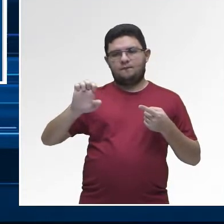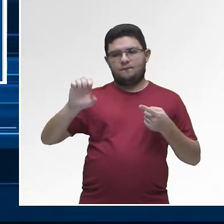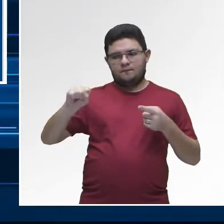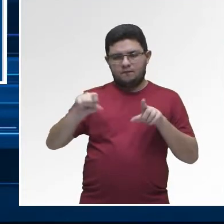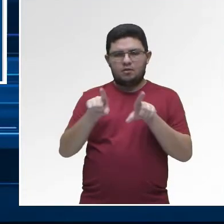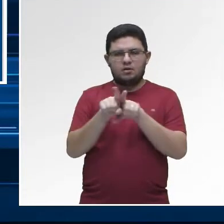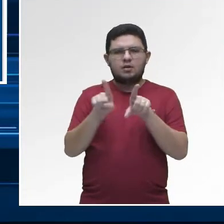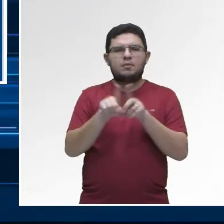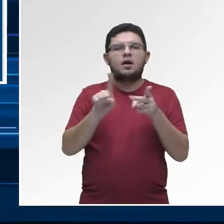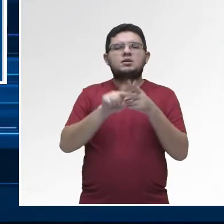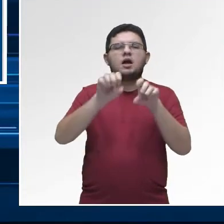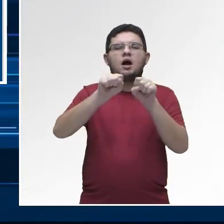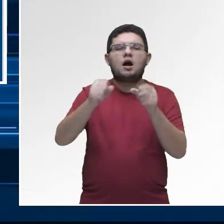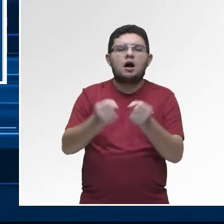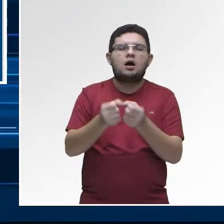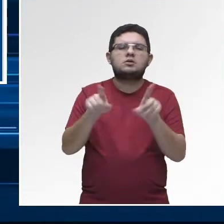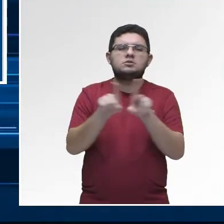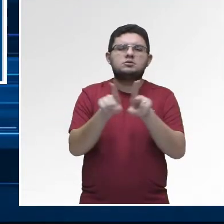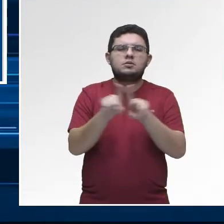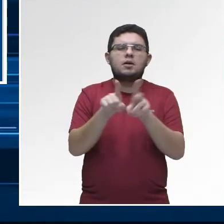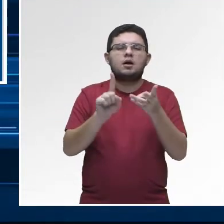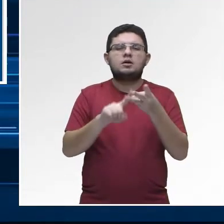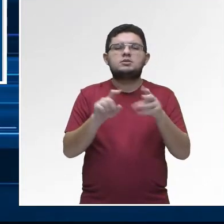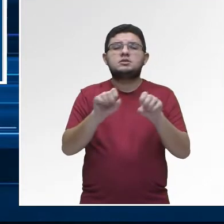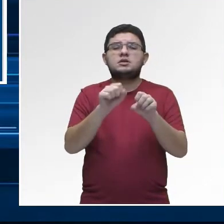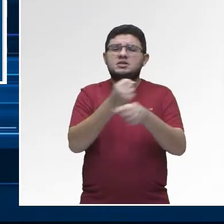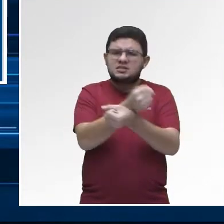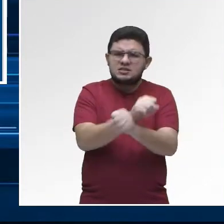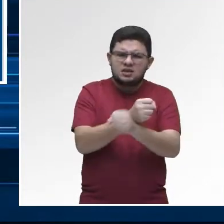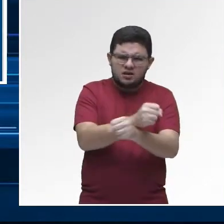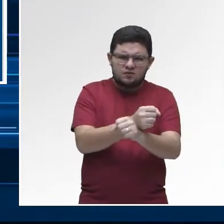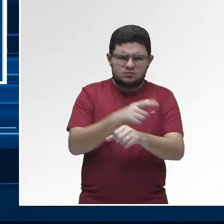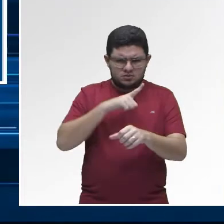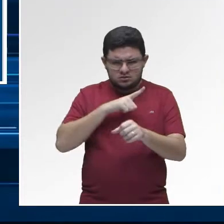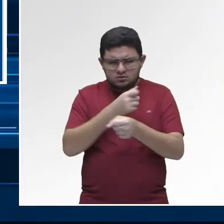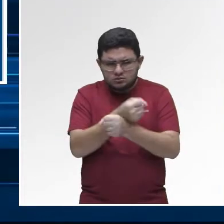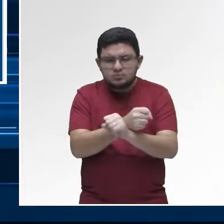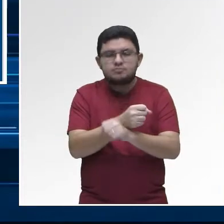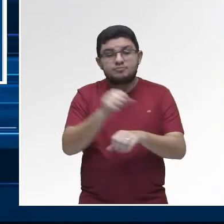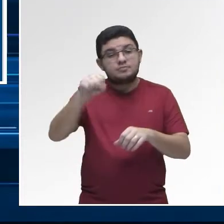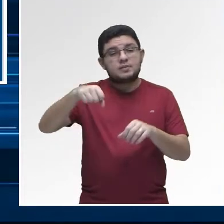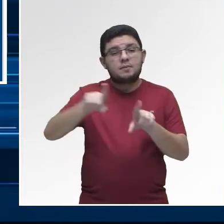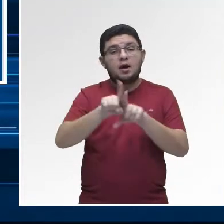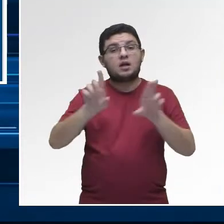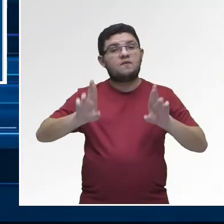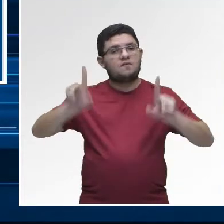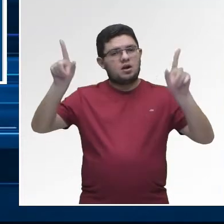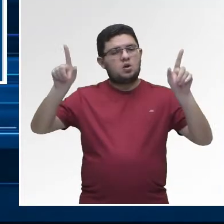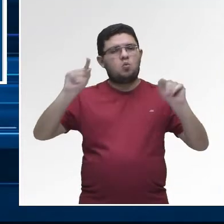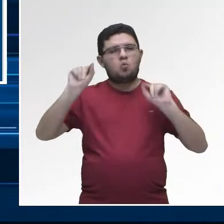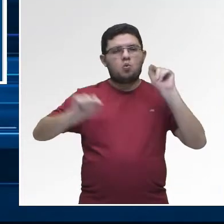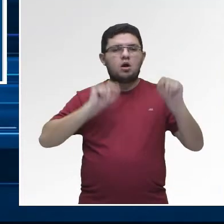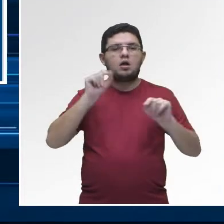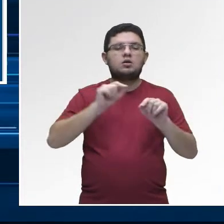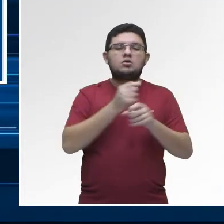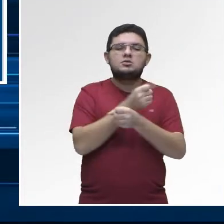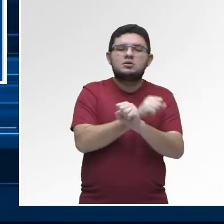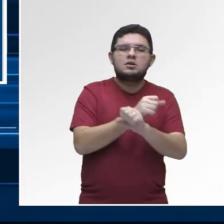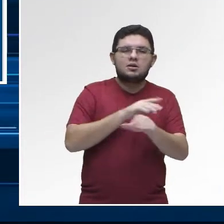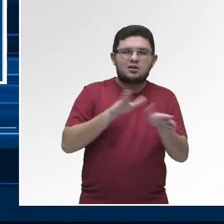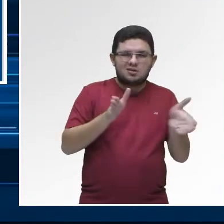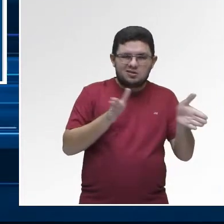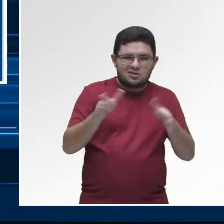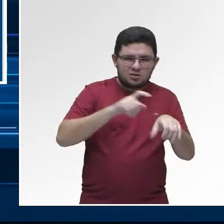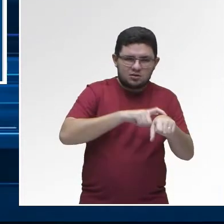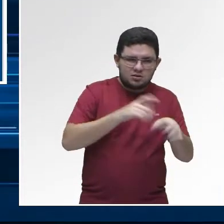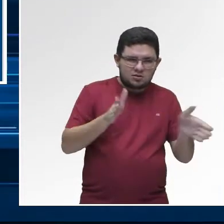tinha escravo no feudalismo? Tinha, só que de forma diferente do que nós conhecíamos no escravismo, né? Que era a força